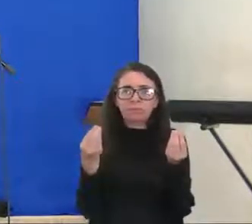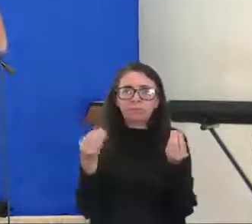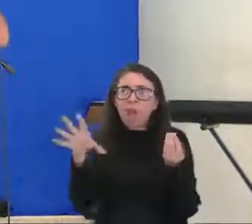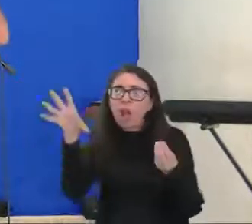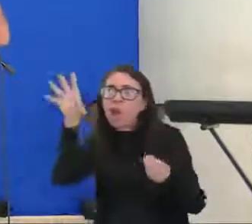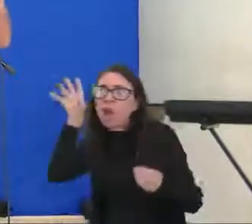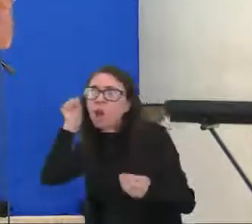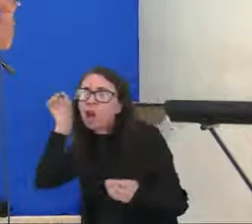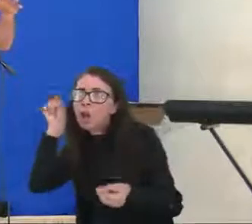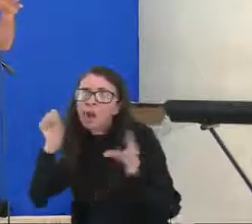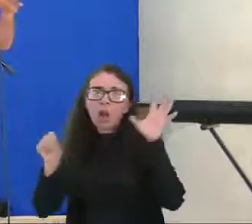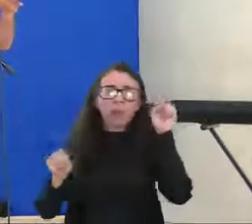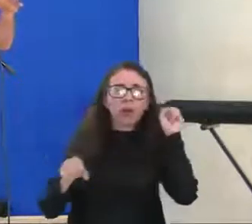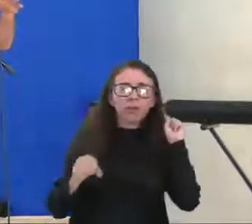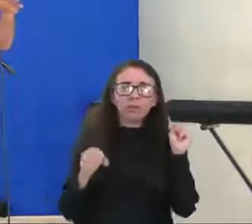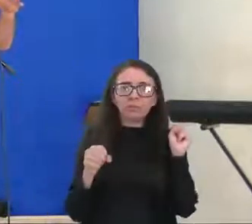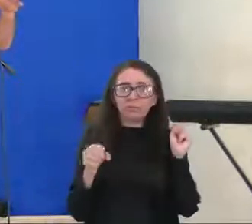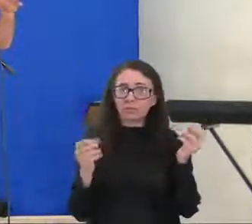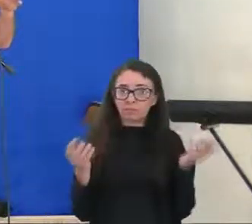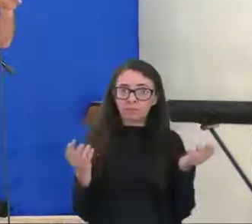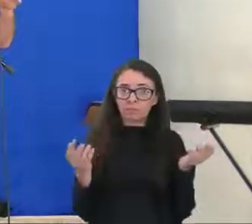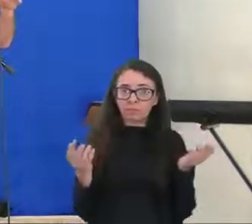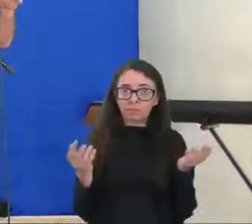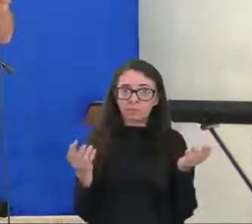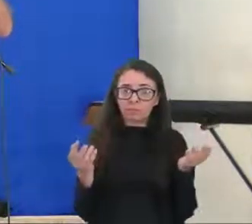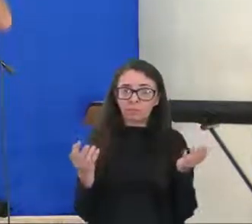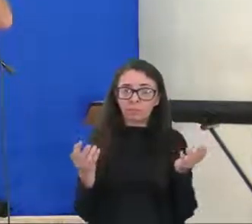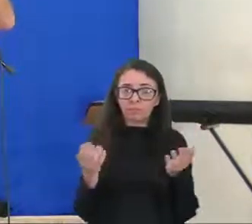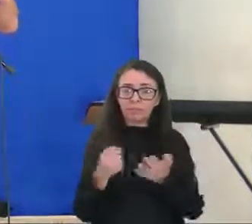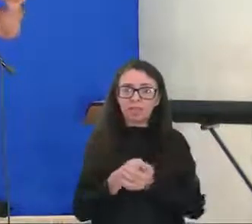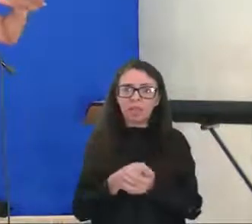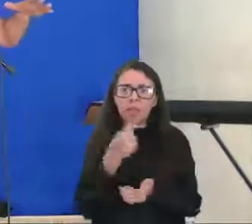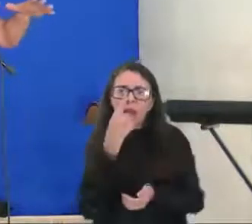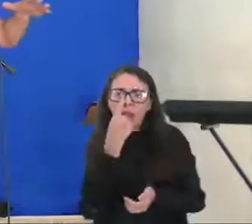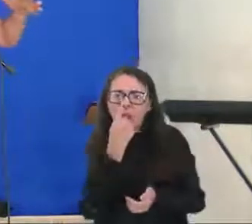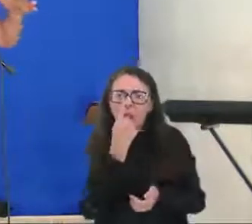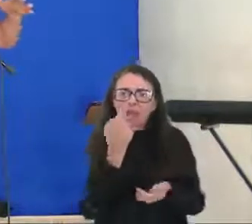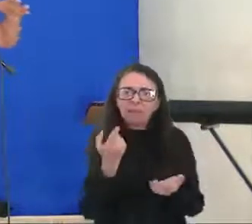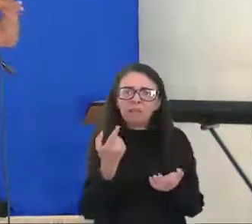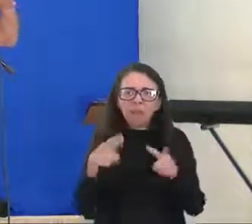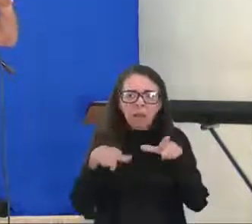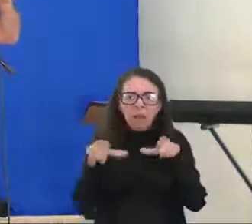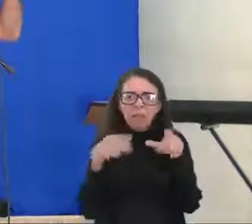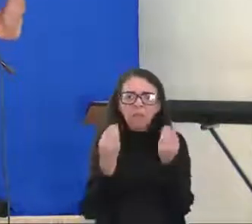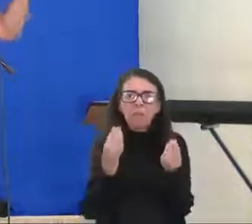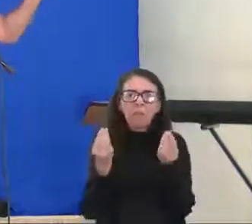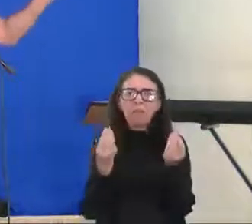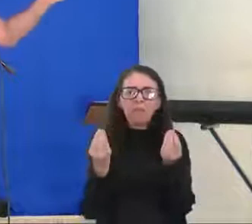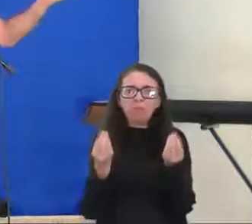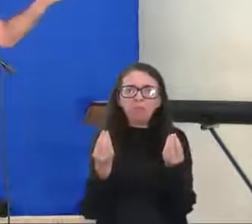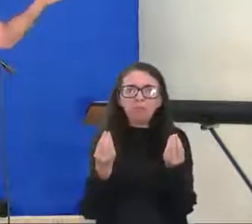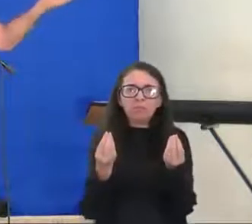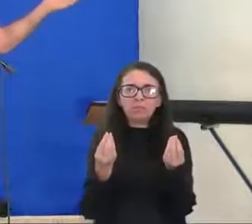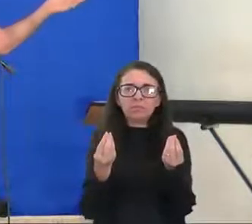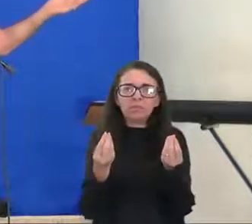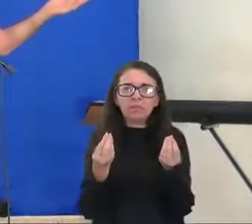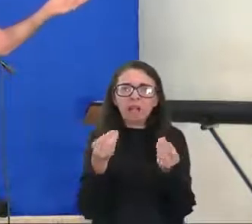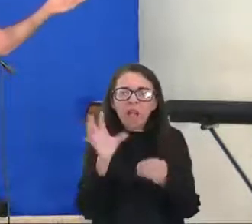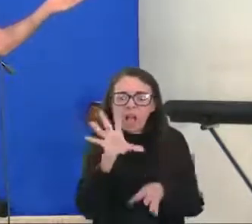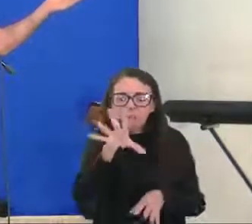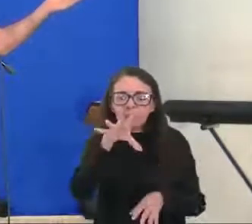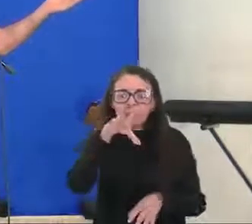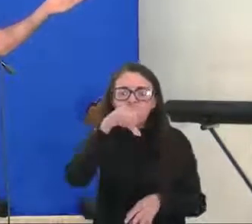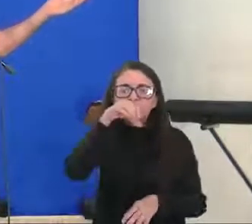Calma, Deus estabeleceu, amados. Fique em contato com Ele aí, em oração. De repente, Deus te estabelece e te